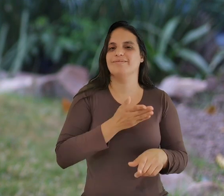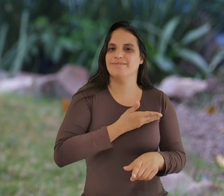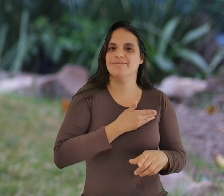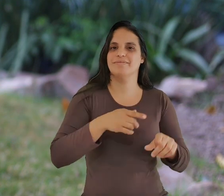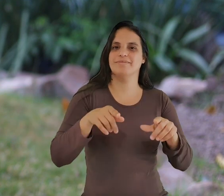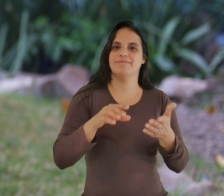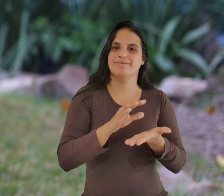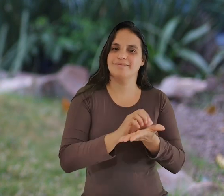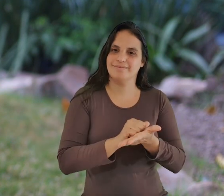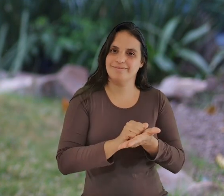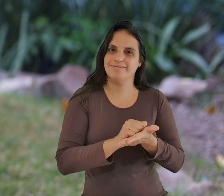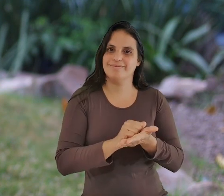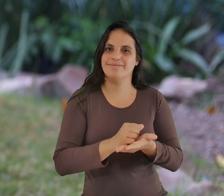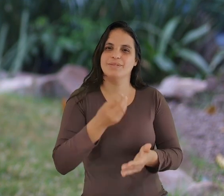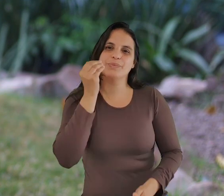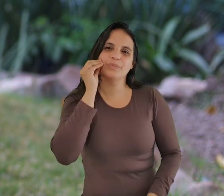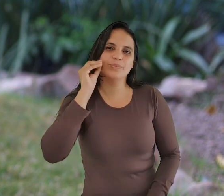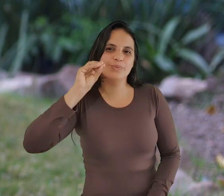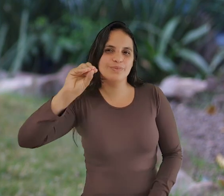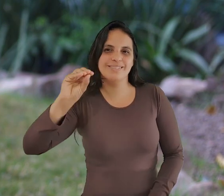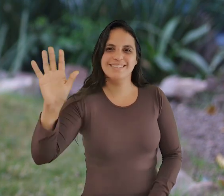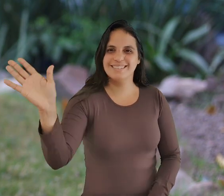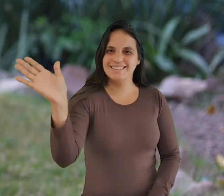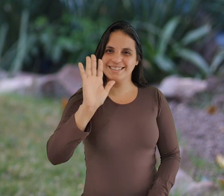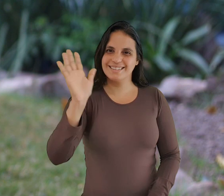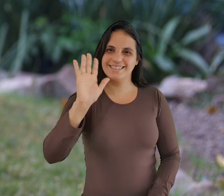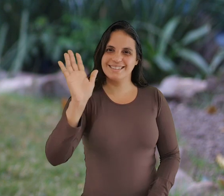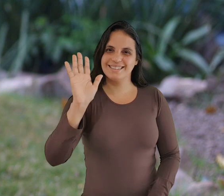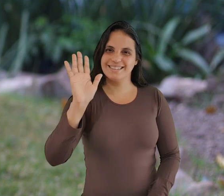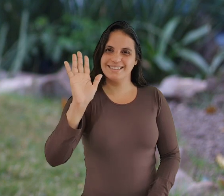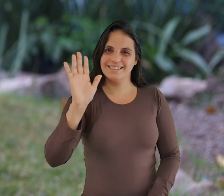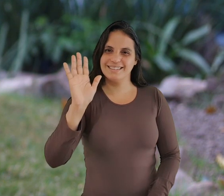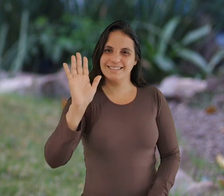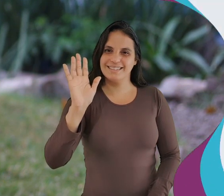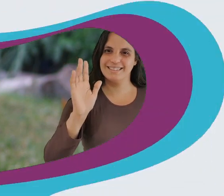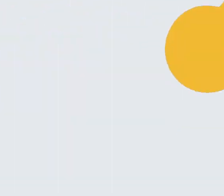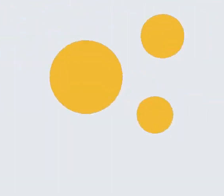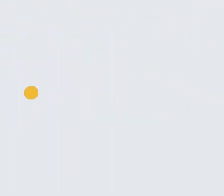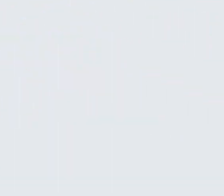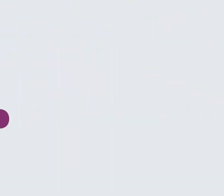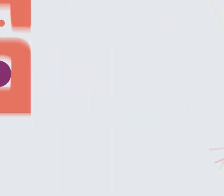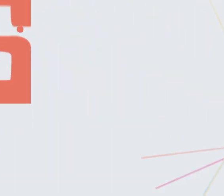amigos e inscreva no canal. Beijinho do Diego. Tchau, tchau.